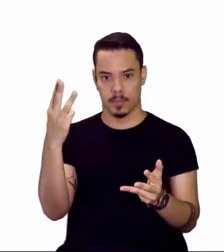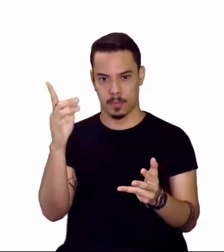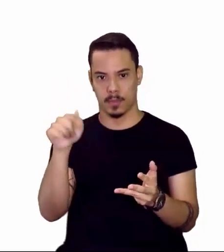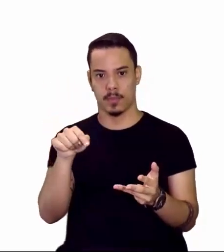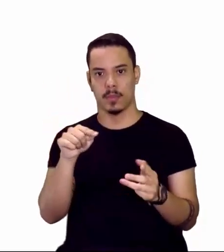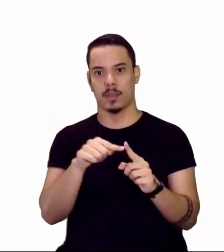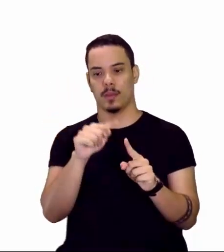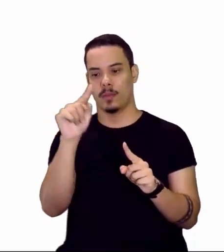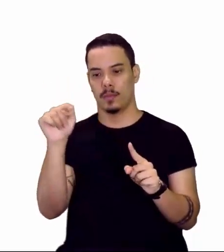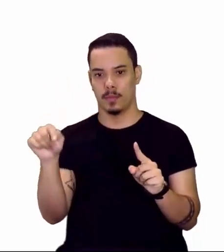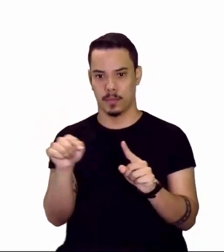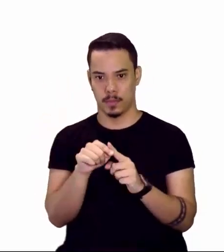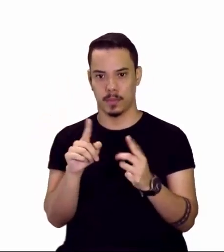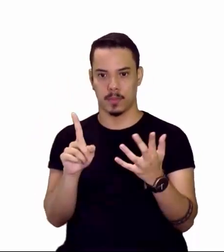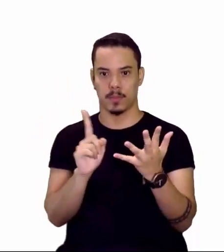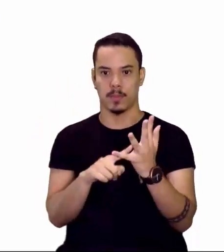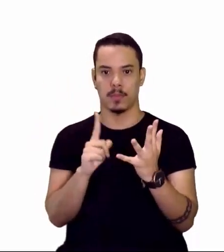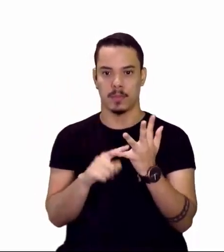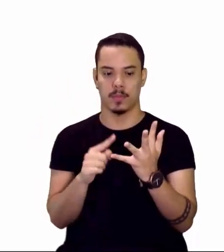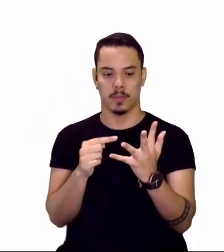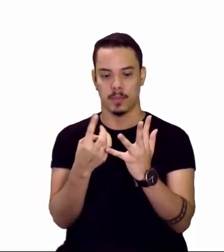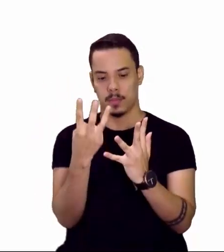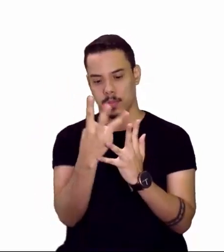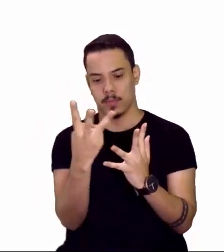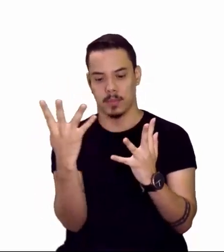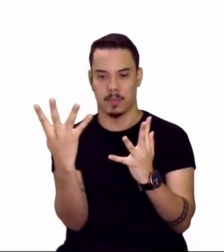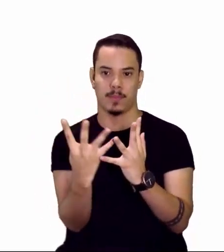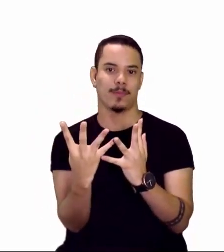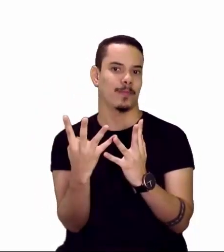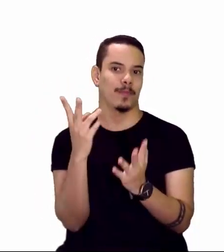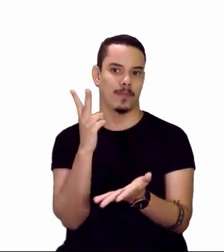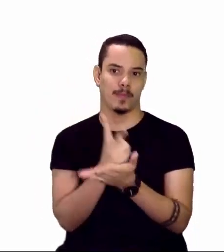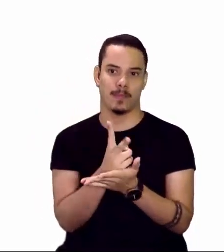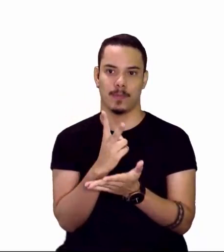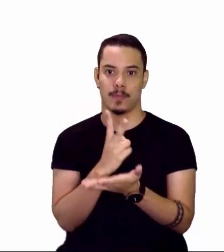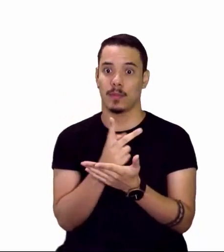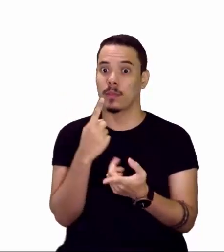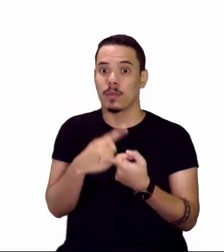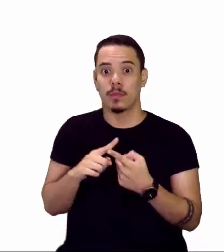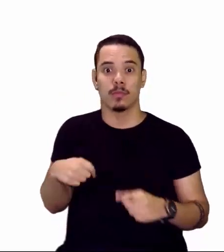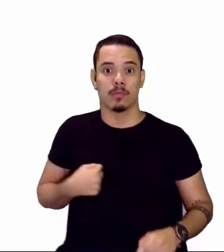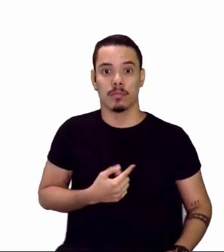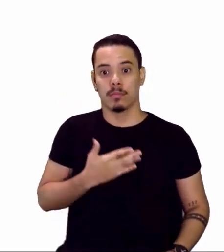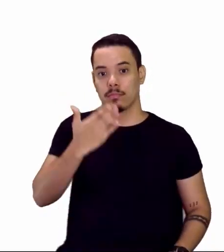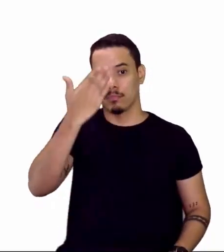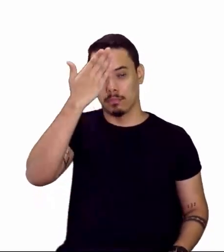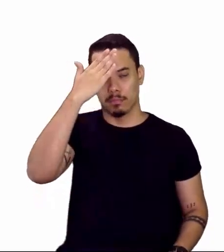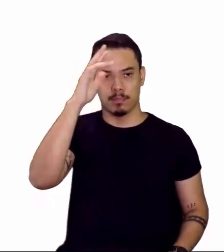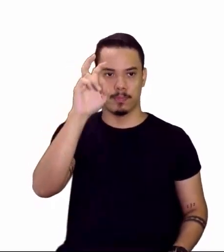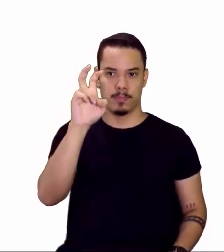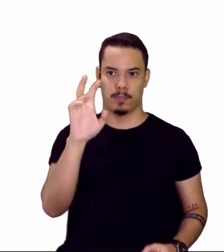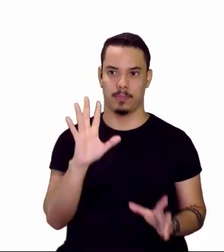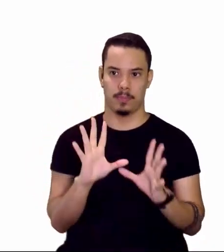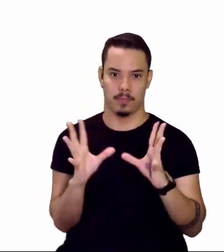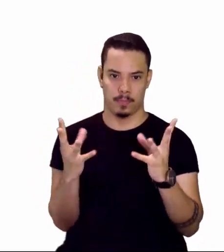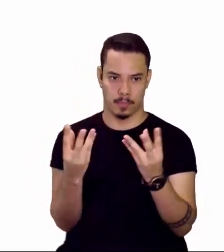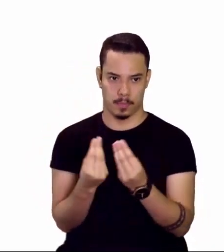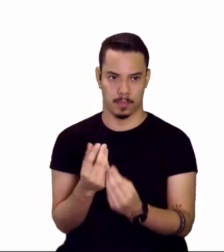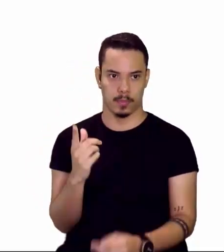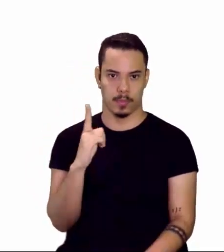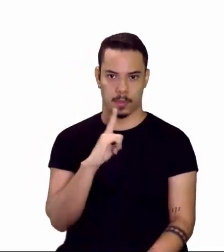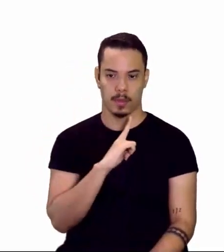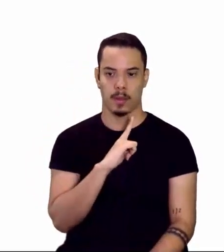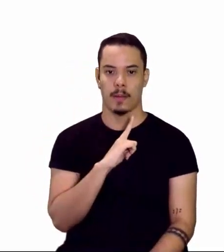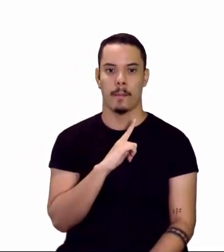piramidal e CF4 tetraédrica. Até porque são 5 moléculas que nós temos no